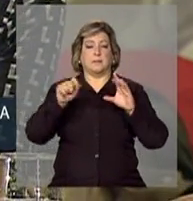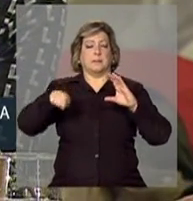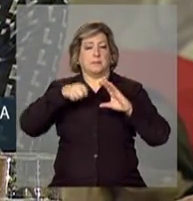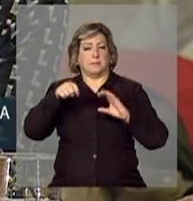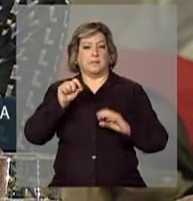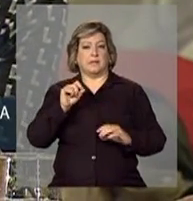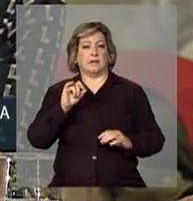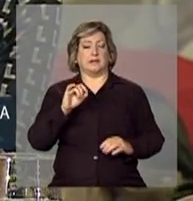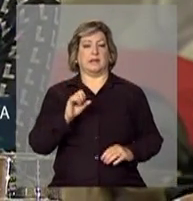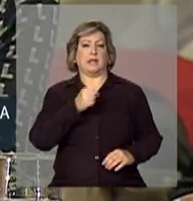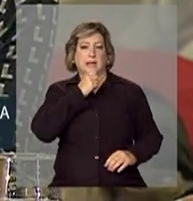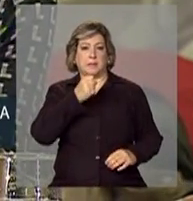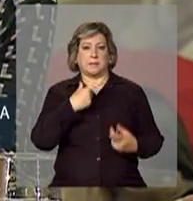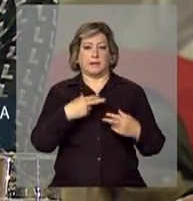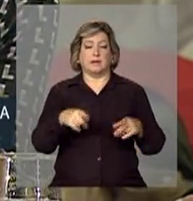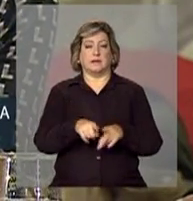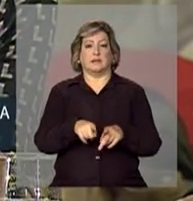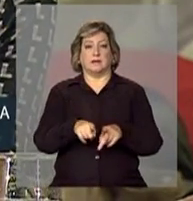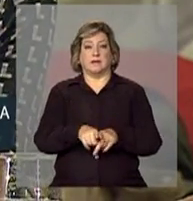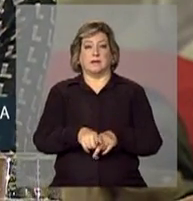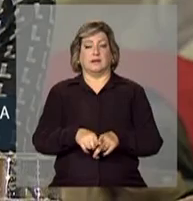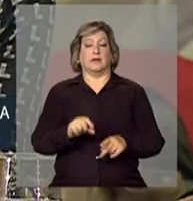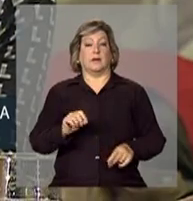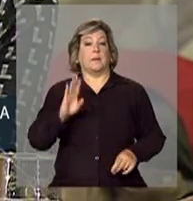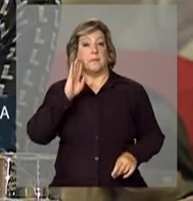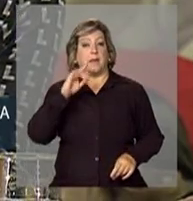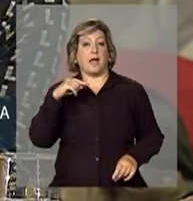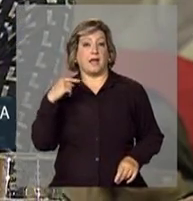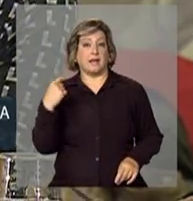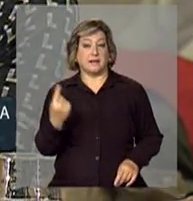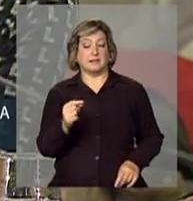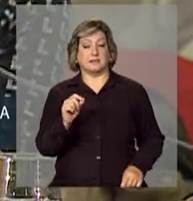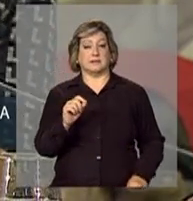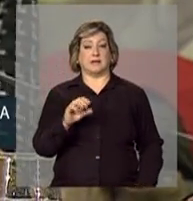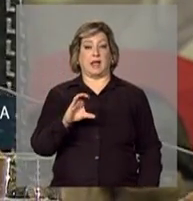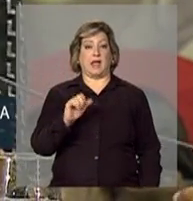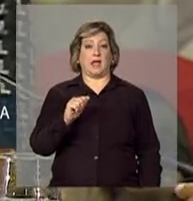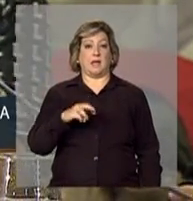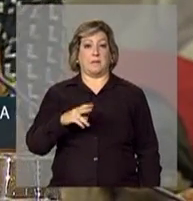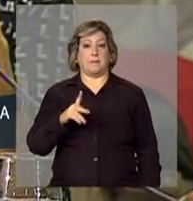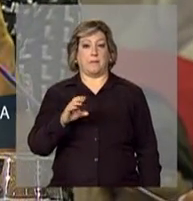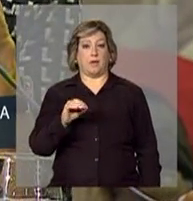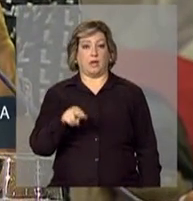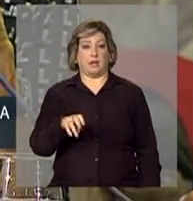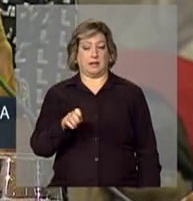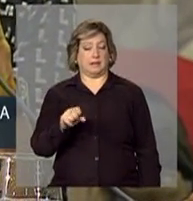zero de interesse. Os mais anônimos são os camponeses, por incrível que pareça, não é? Embora